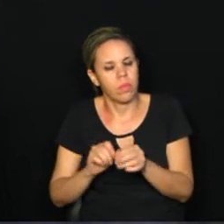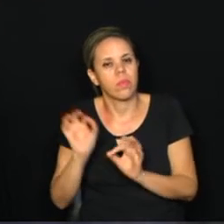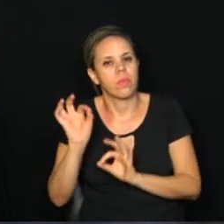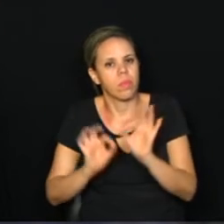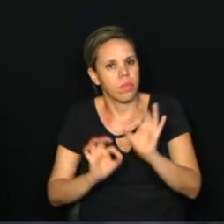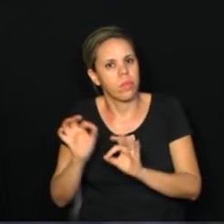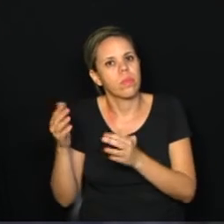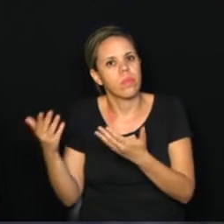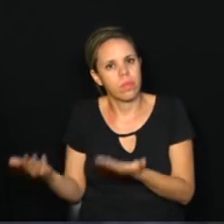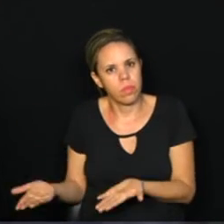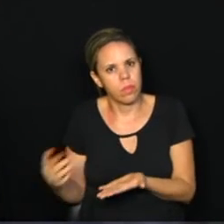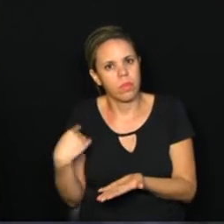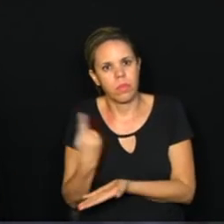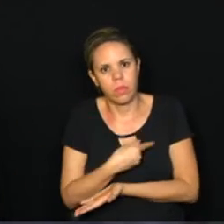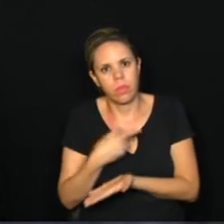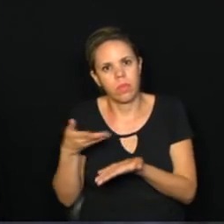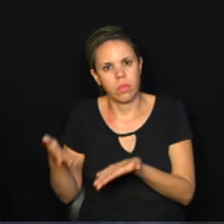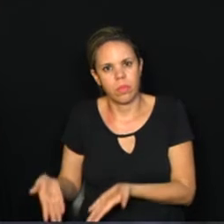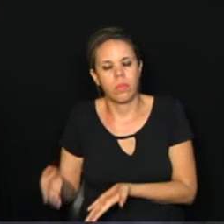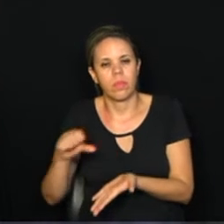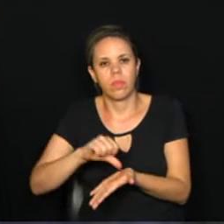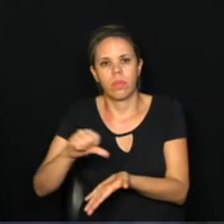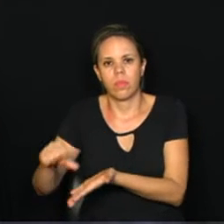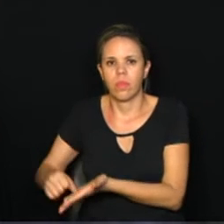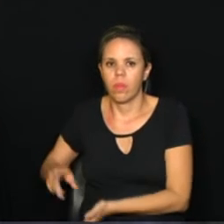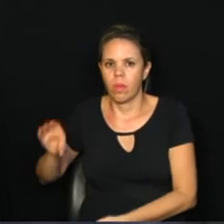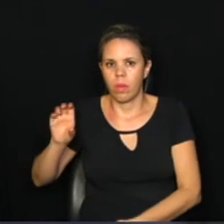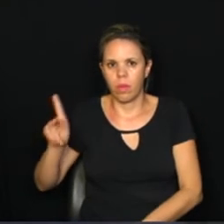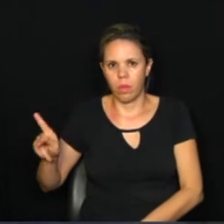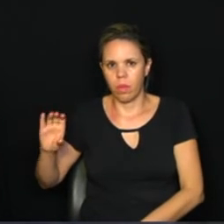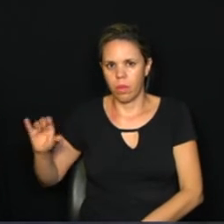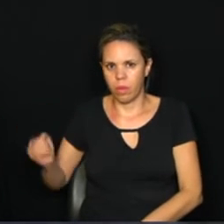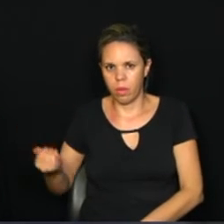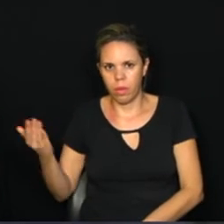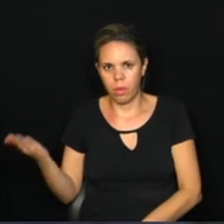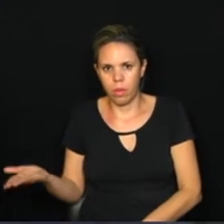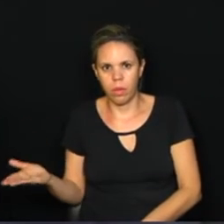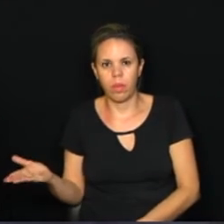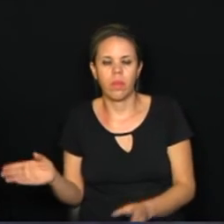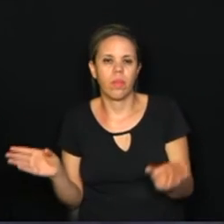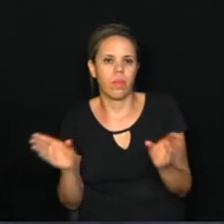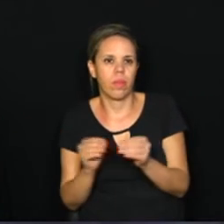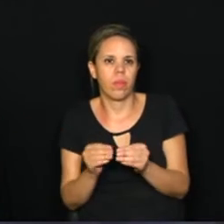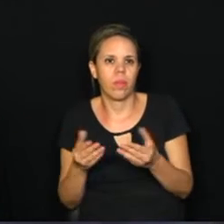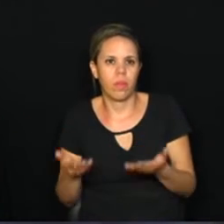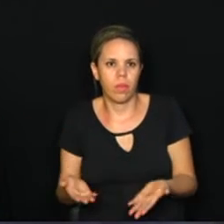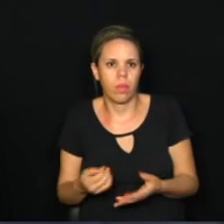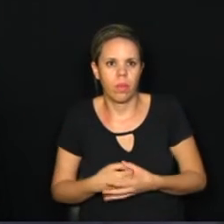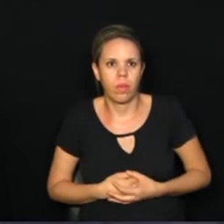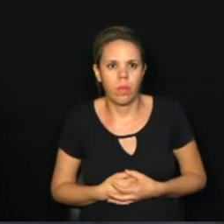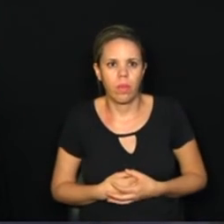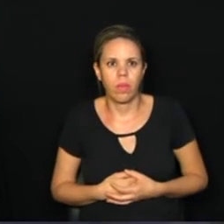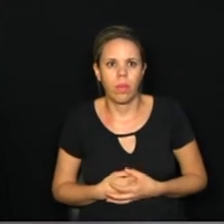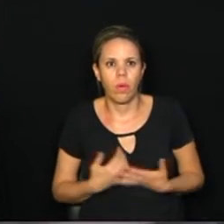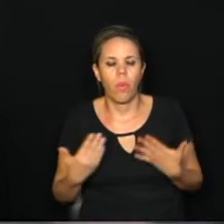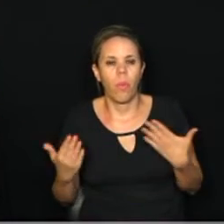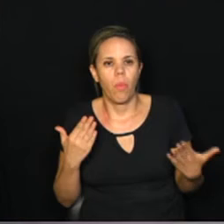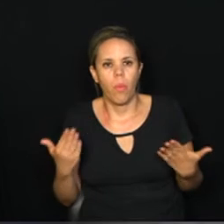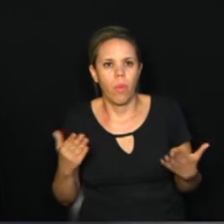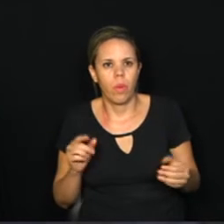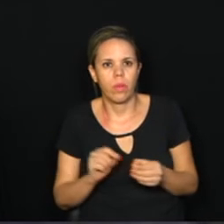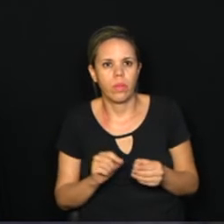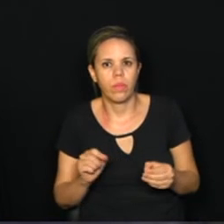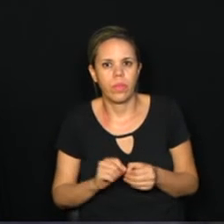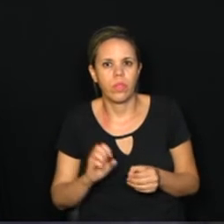planejadas para a nossa região aqui do PCJ. Então, curto e grosso assim, né? Quais estão sendo feitas